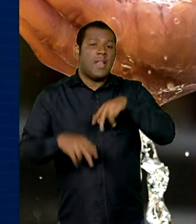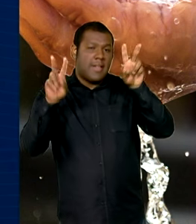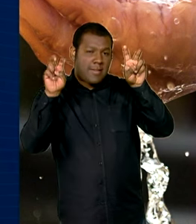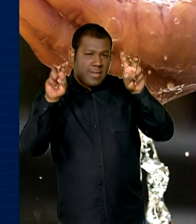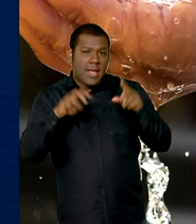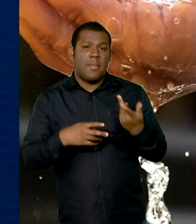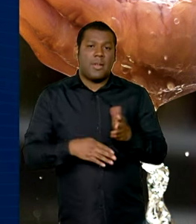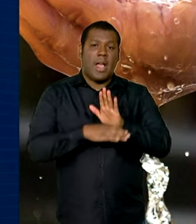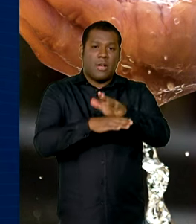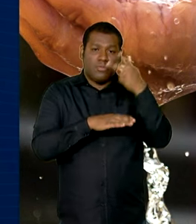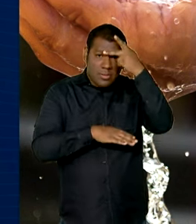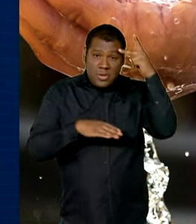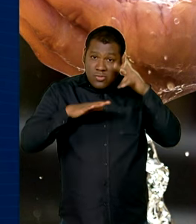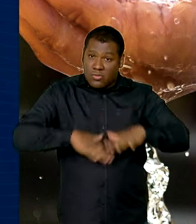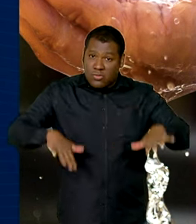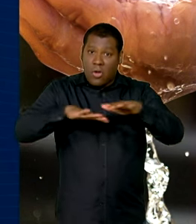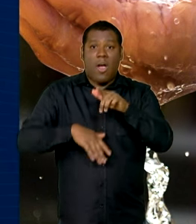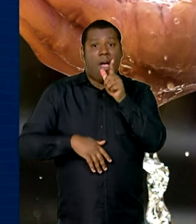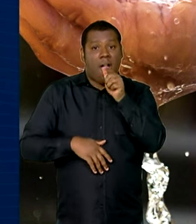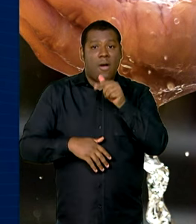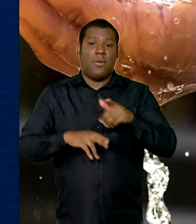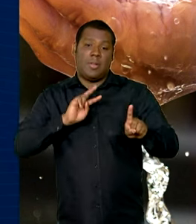Todos, que prevê investimentos de